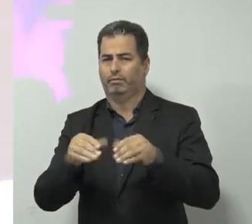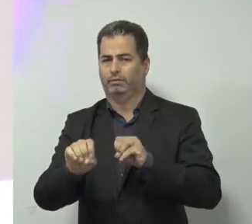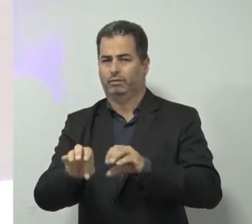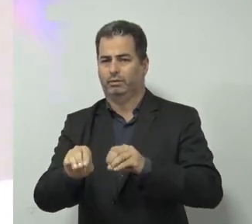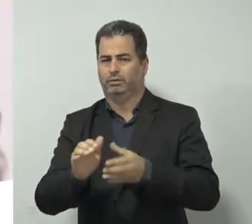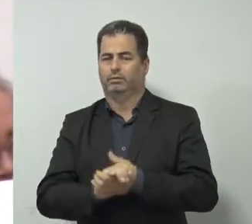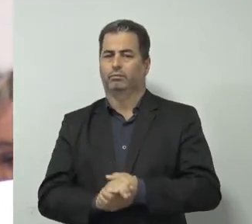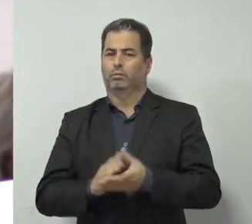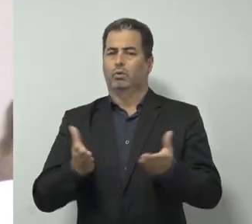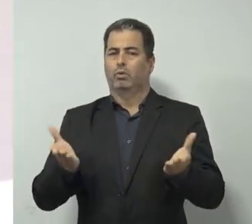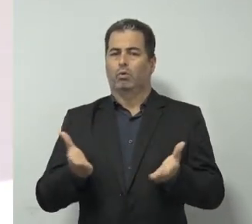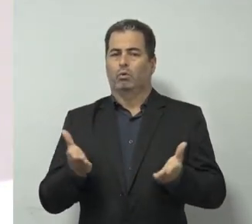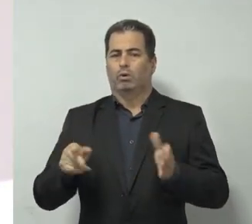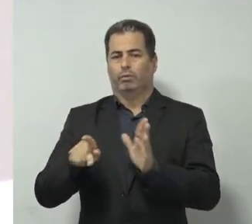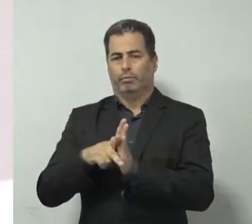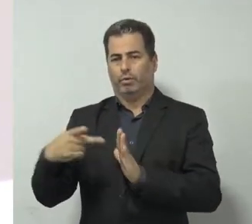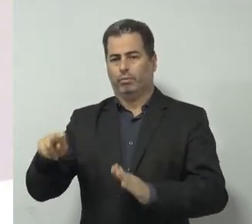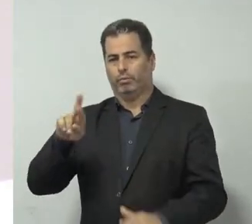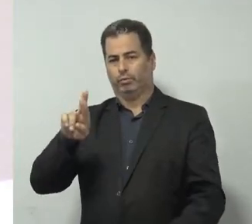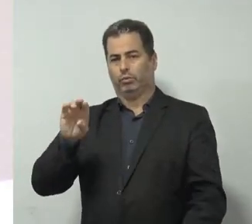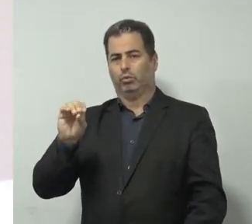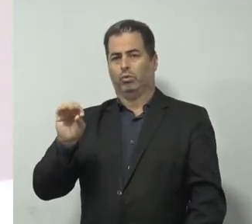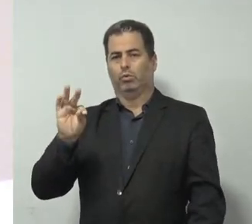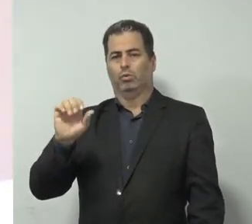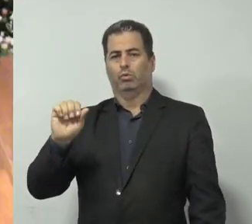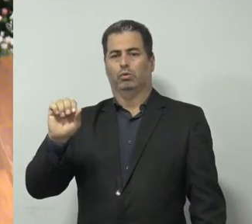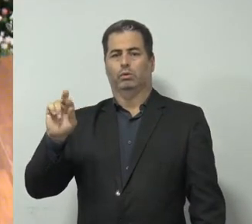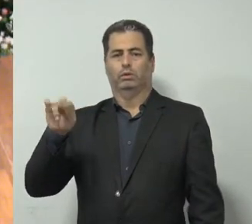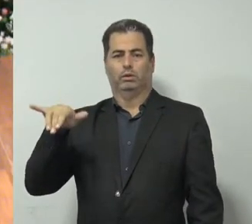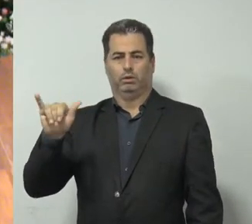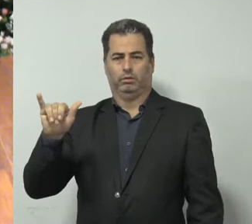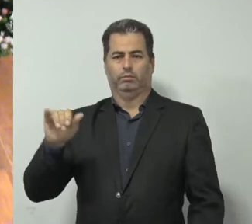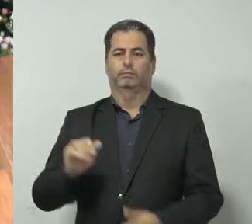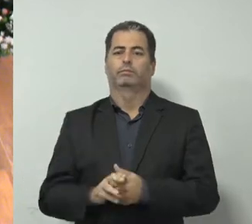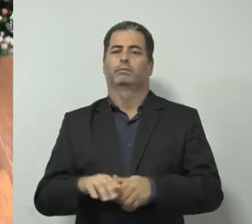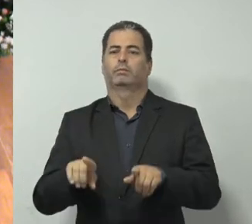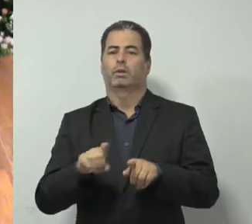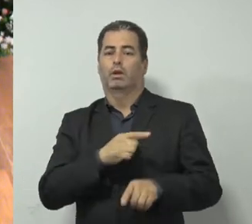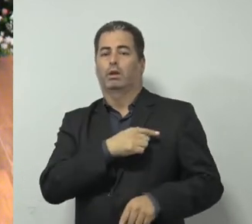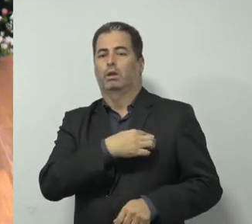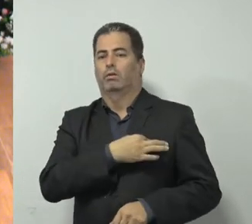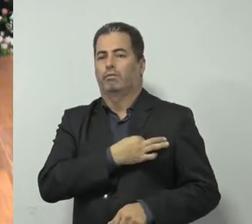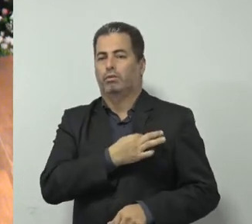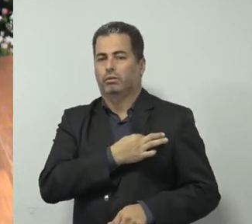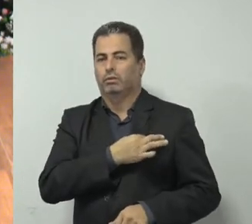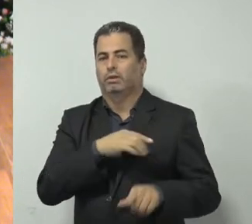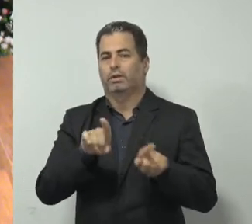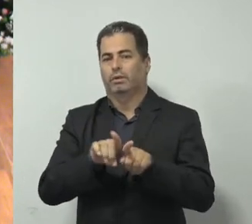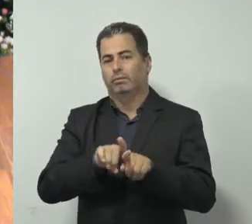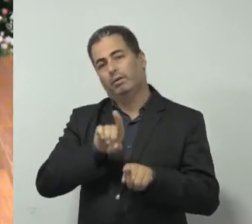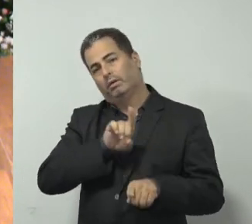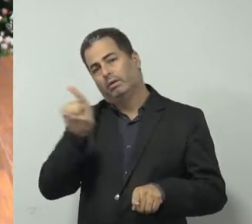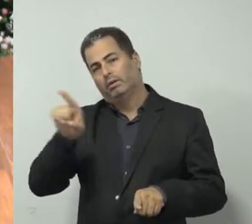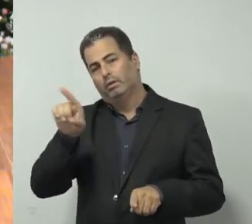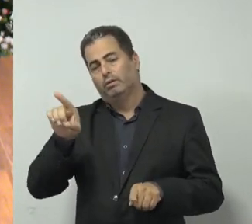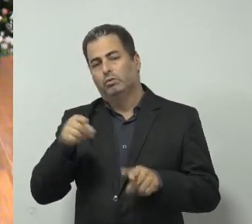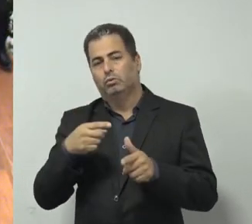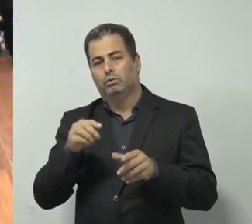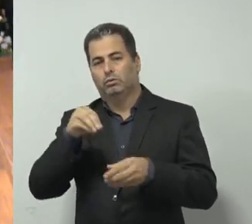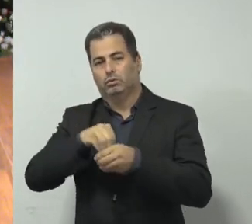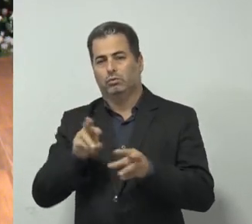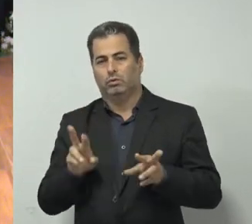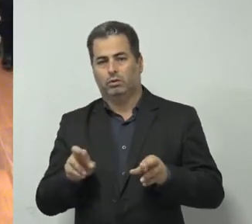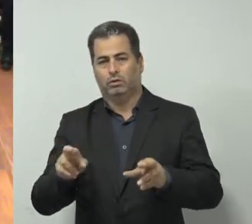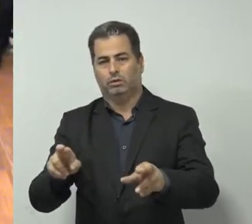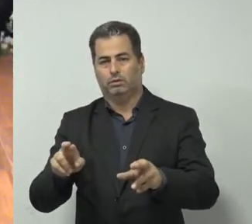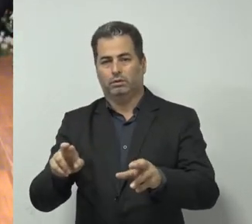Anápolis. Atualmente pertence ao Rotary Clube Jundiaí. É voluntária na parte oncológica da Santa Casa de Misericórdia de Anápolis.